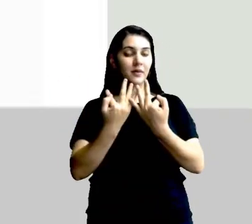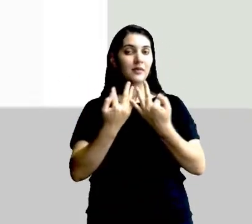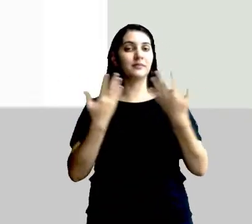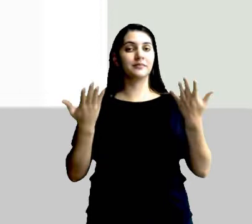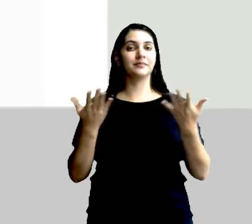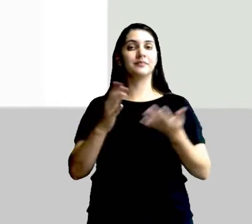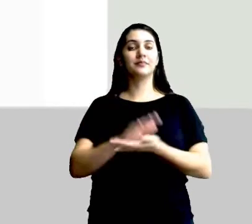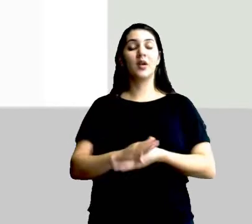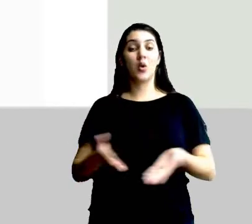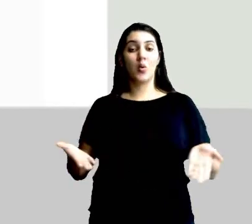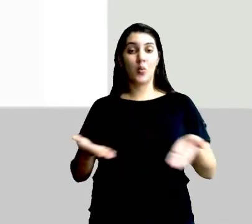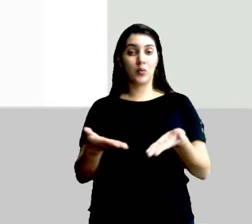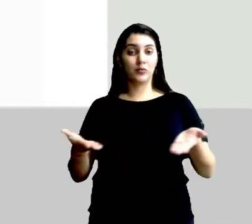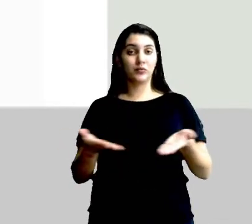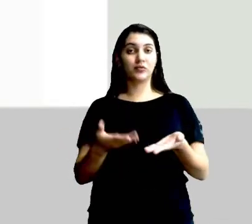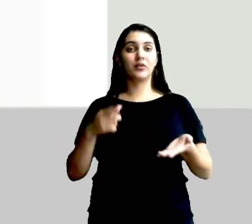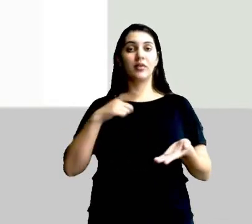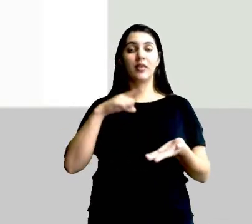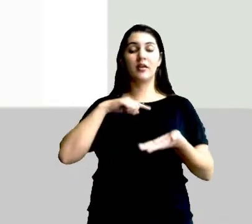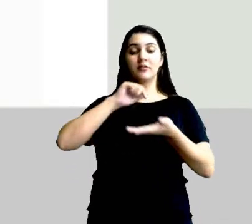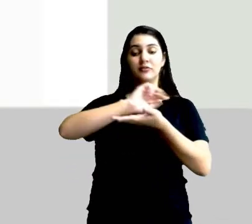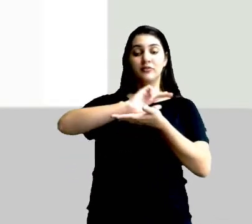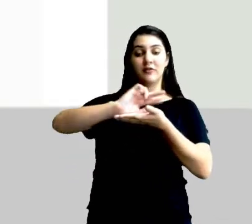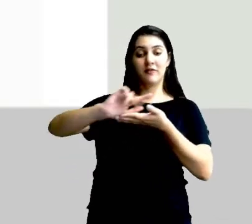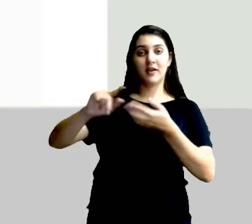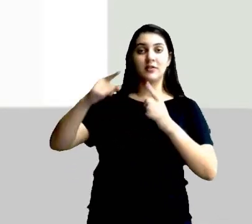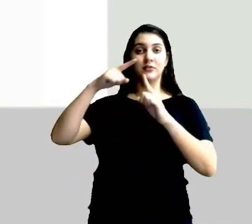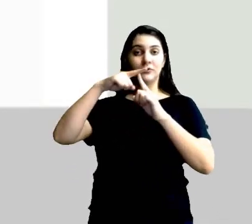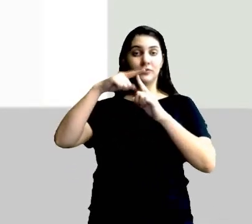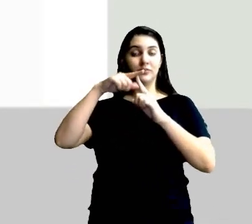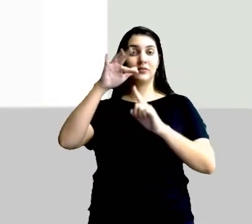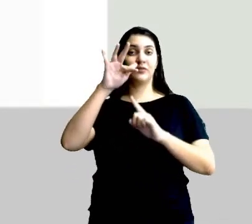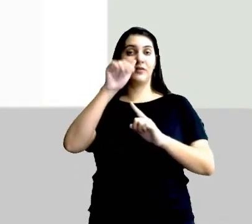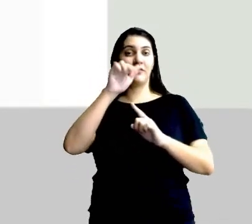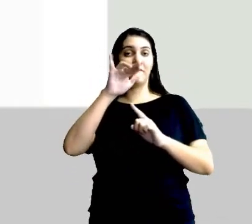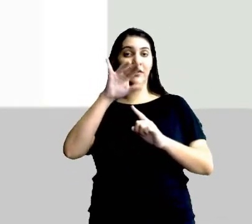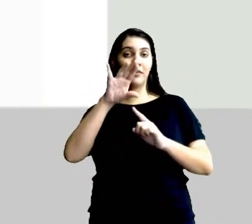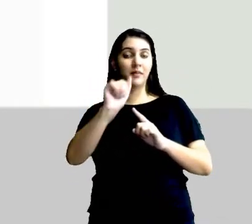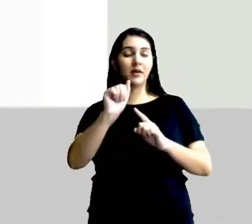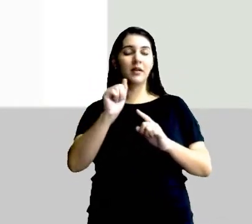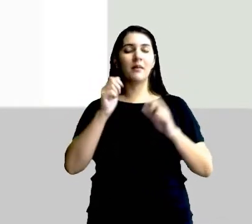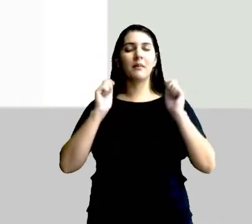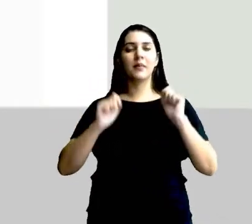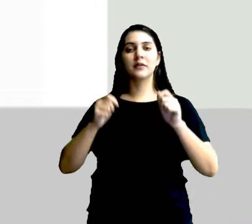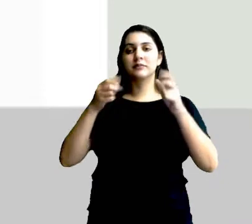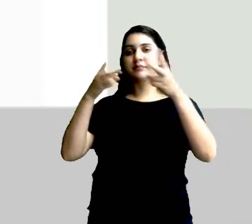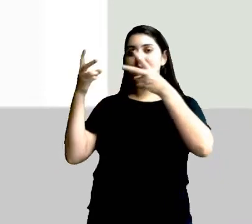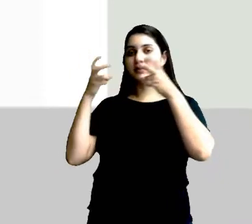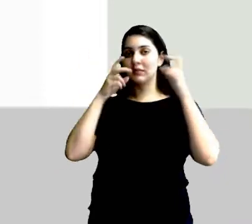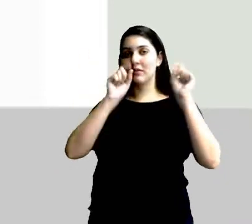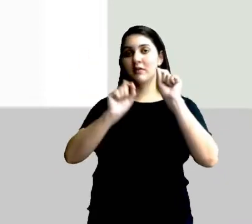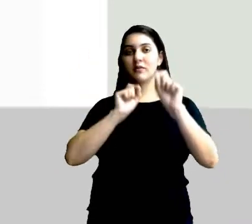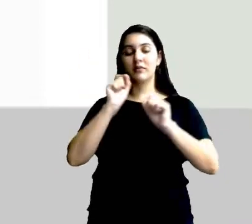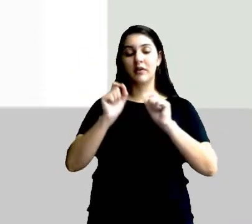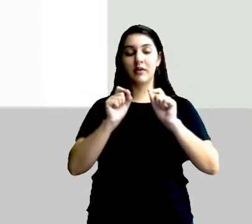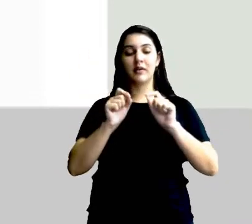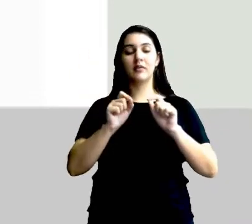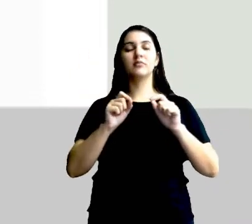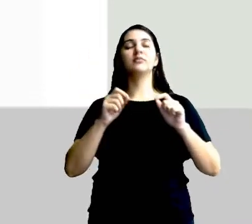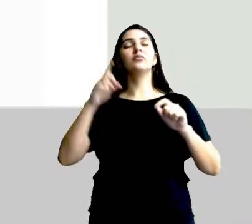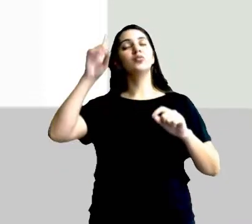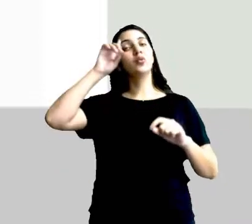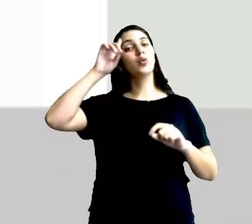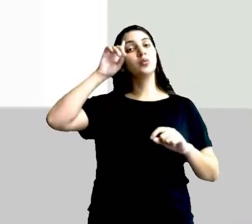da família. Então hoje a gente tem vários tipos de família, tá? Então vocês podem observar aí que faz parte do